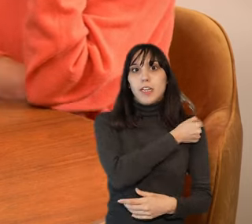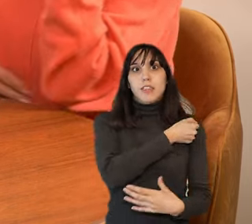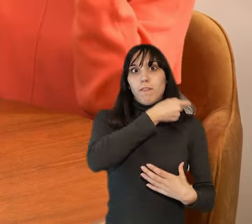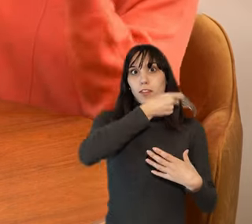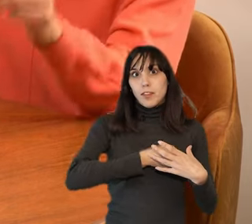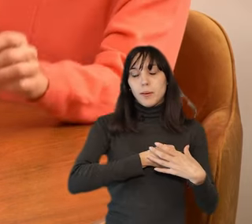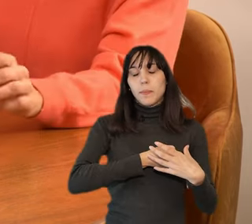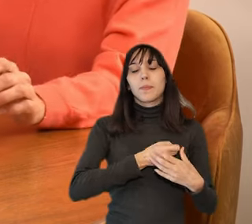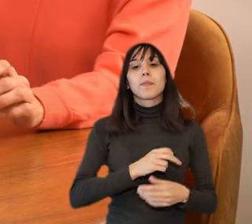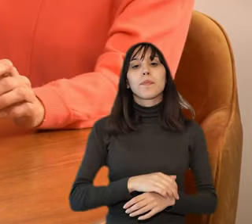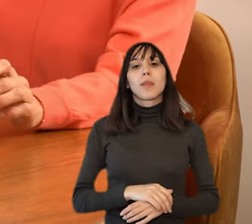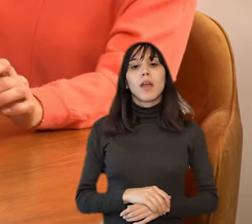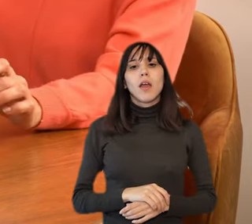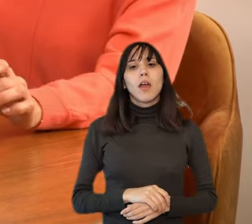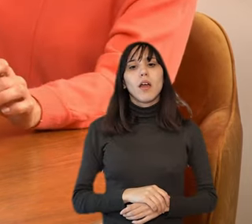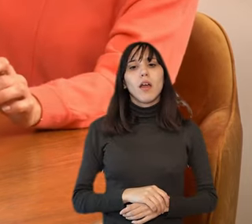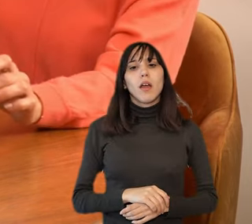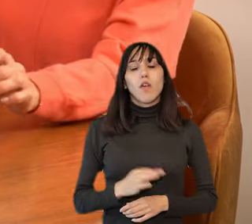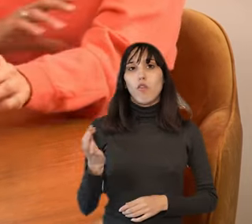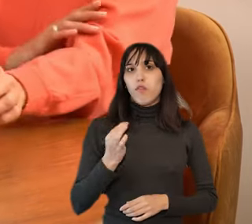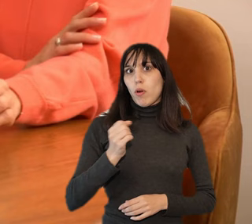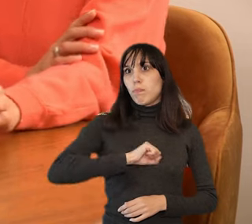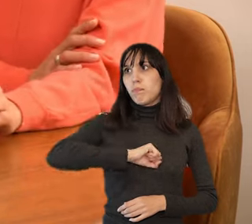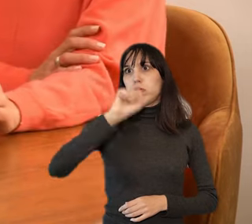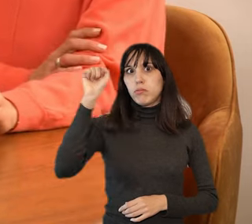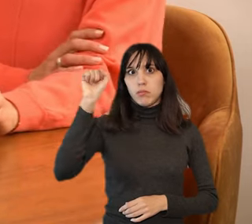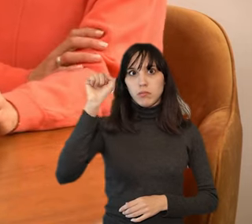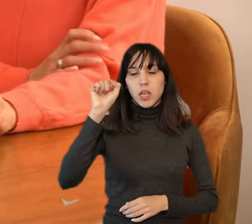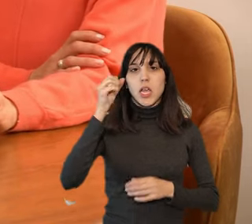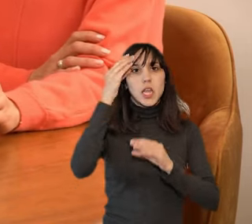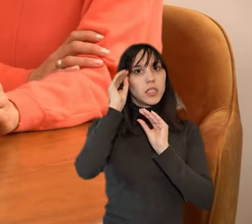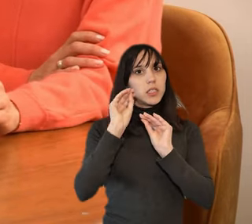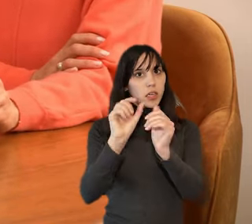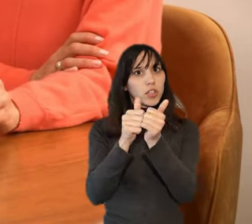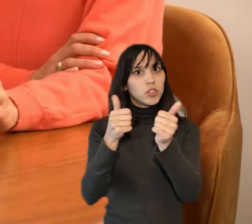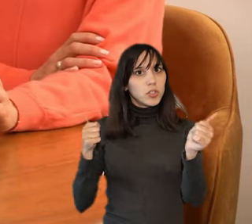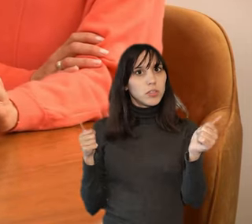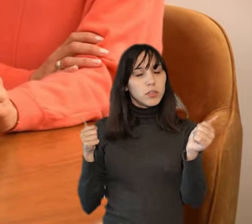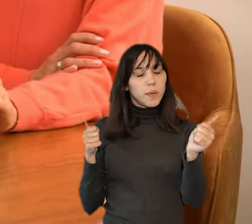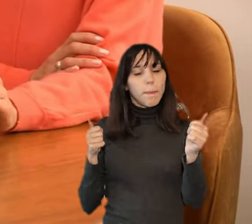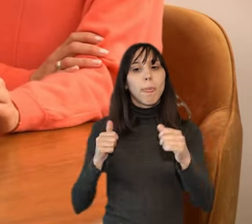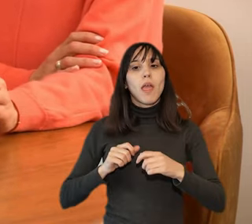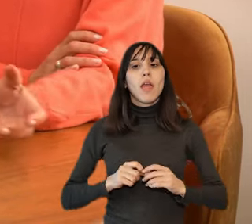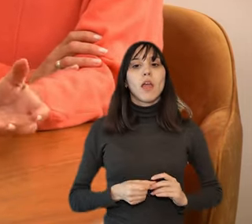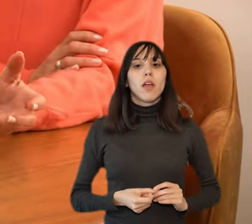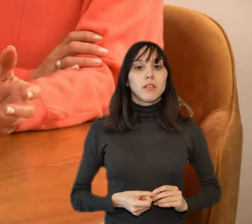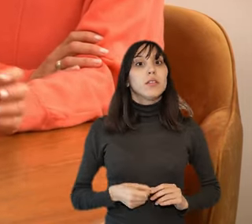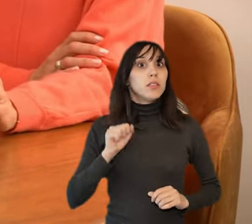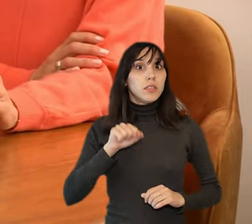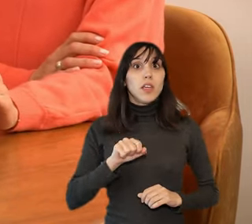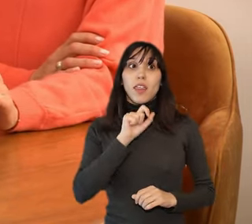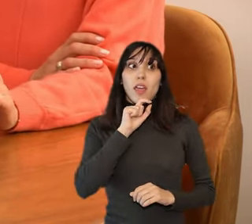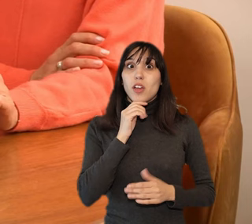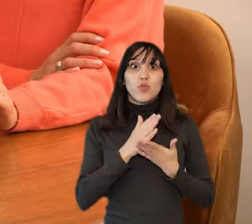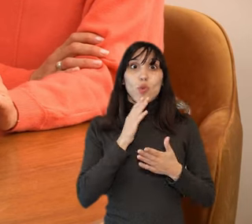recolhidos em casa e disparou não é o ensino à distância não é o ensino er possível